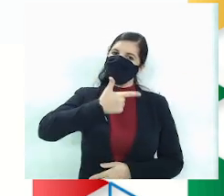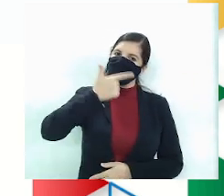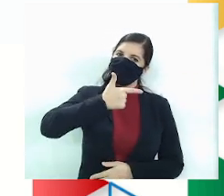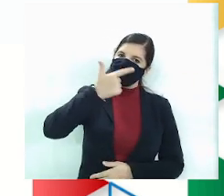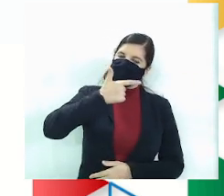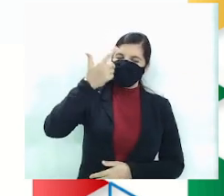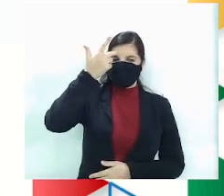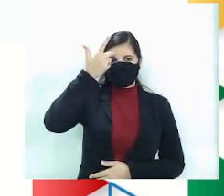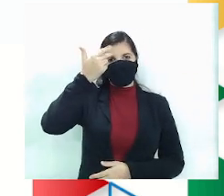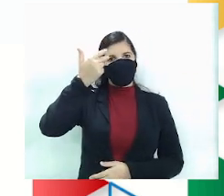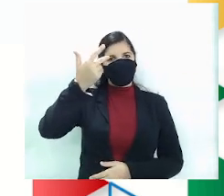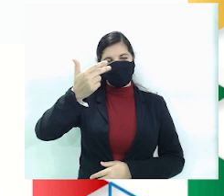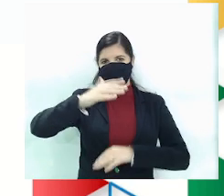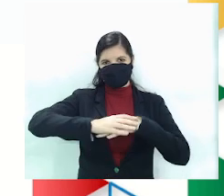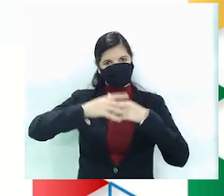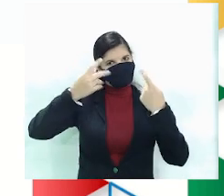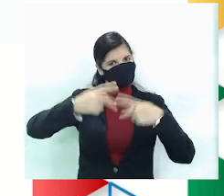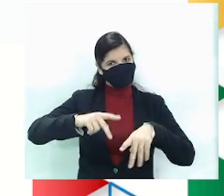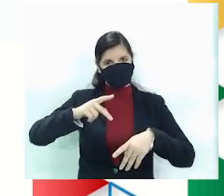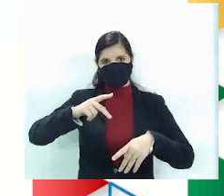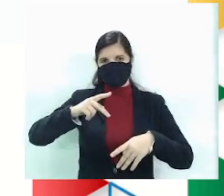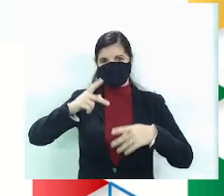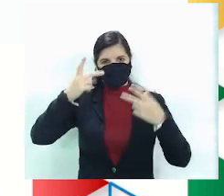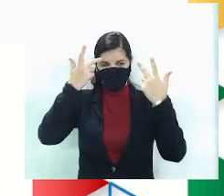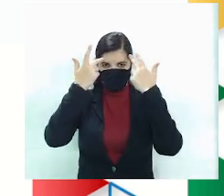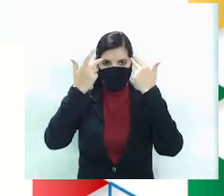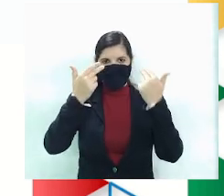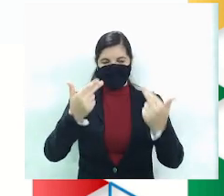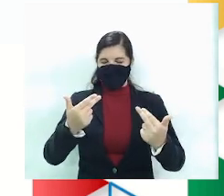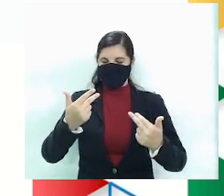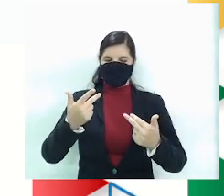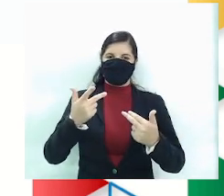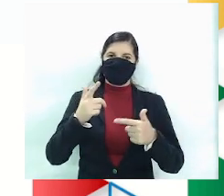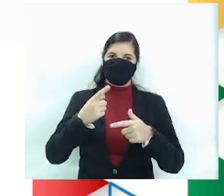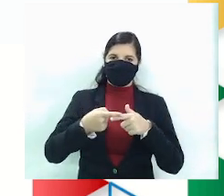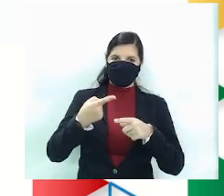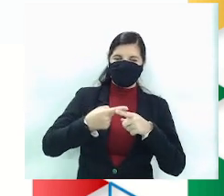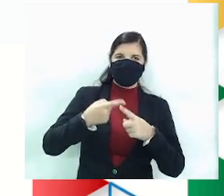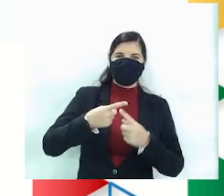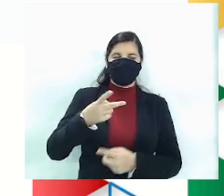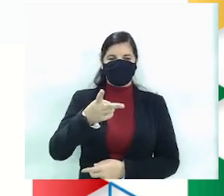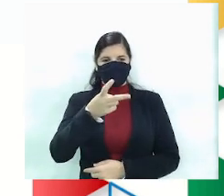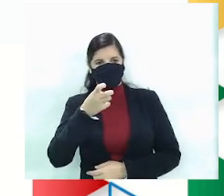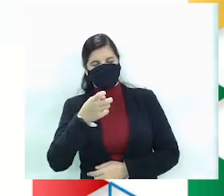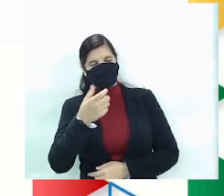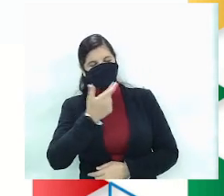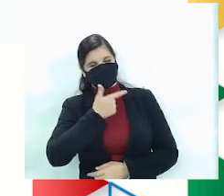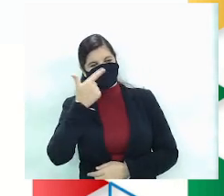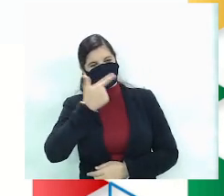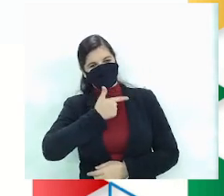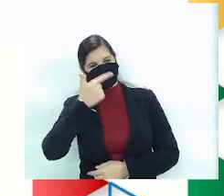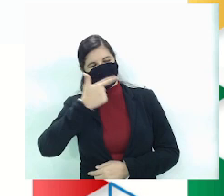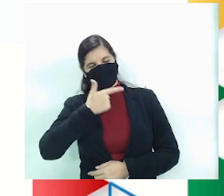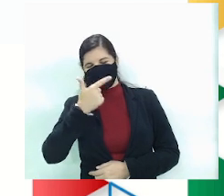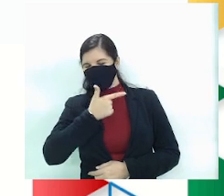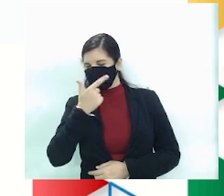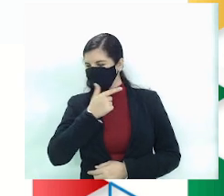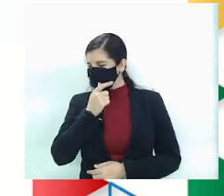é normalmente a ação que nós normalmente praticamos quando nós vemos algo que nós achamos